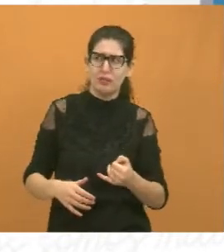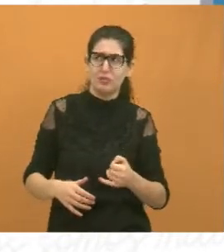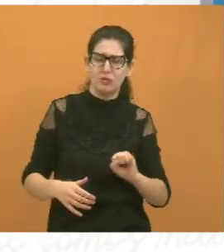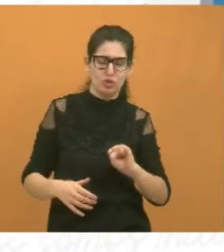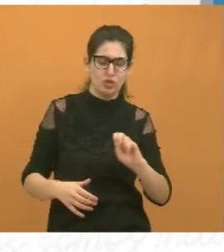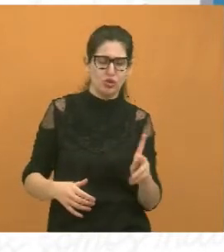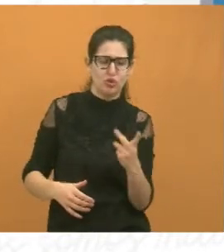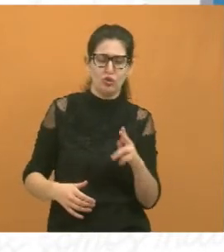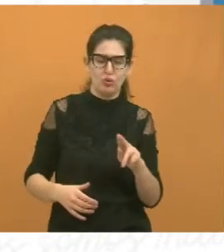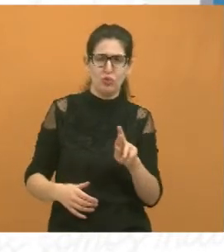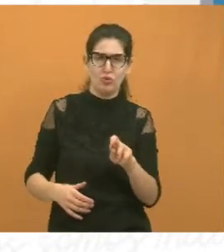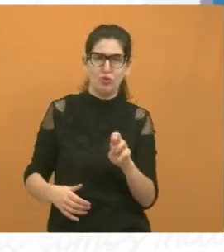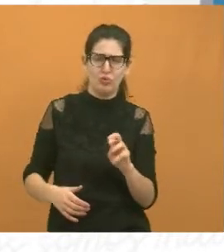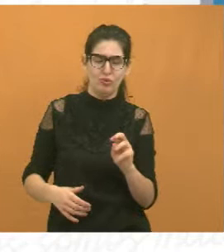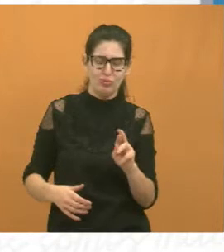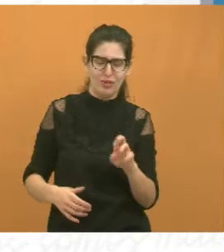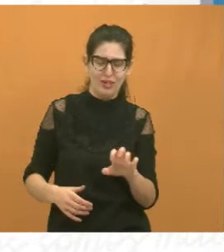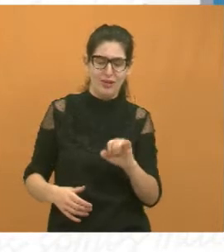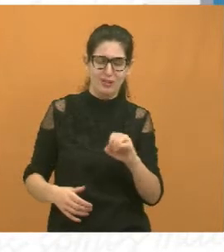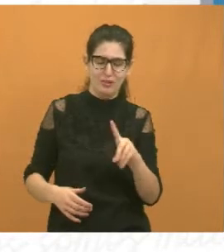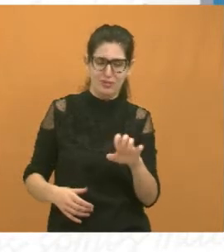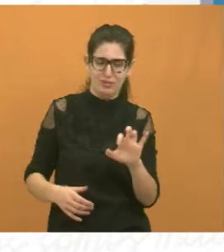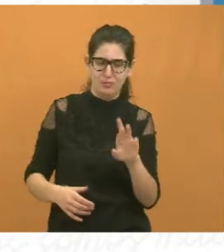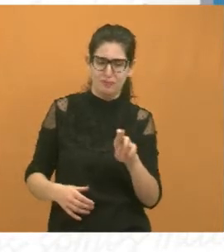alguns vereadores, vereador Aderbal Sodré,